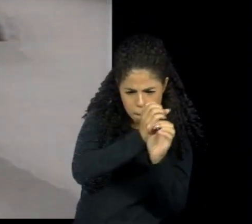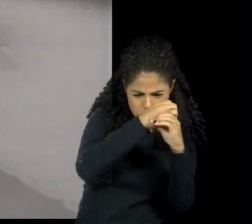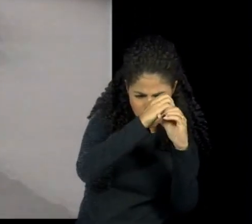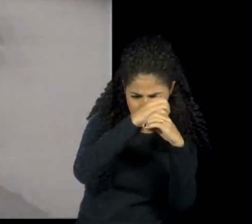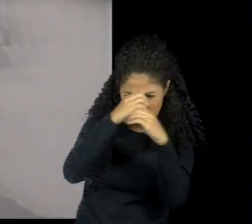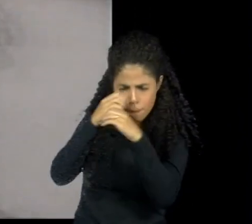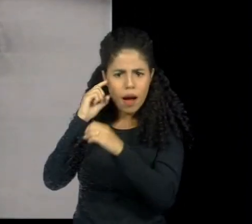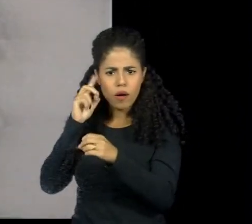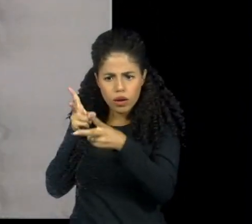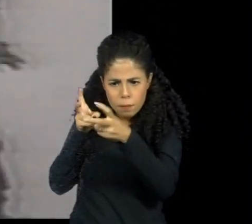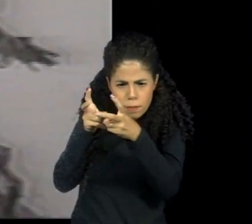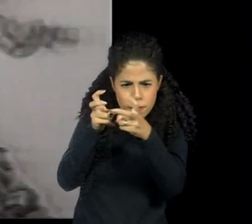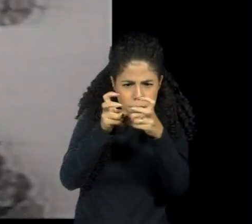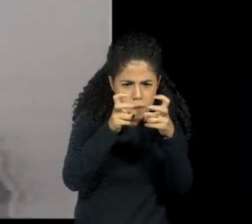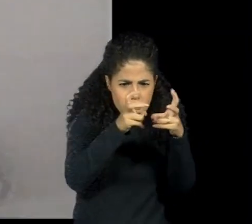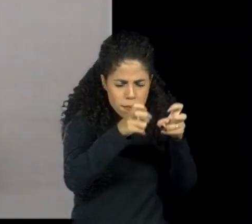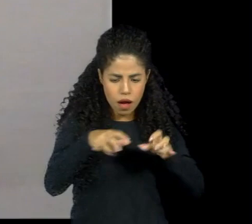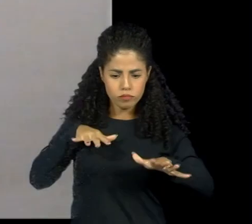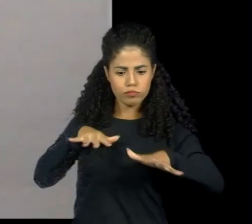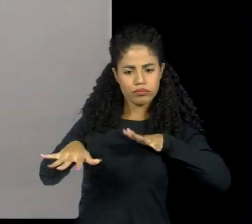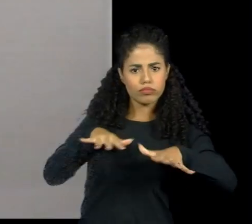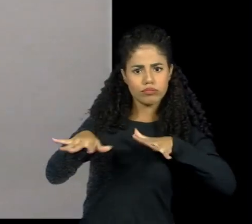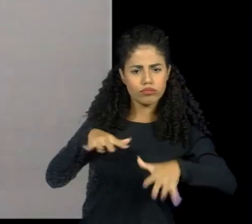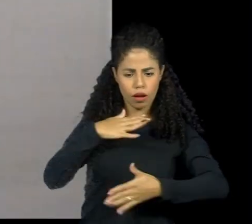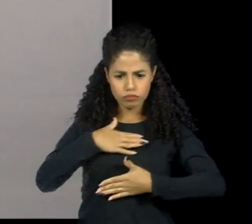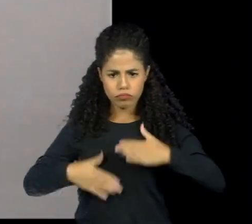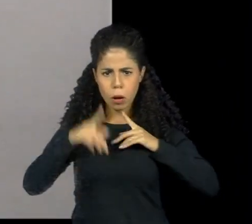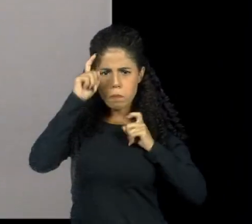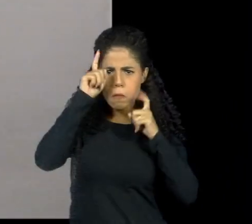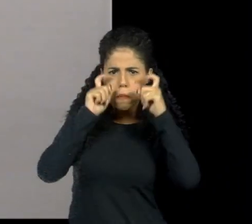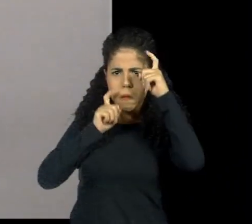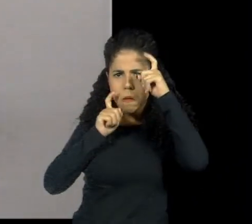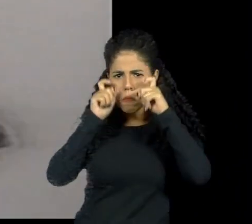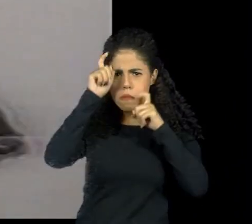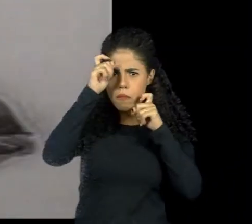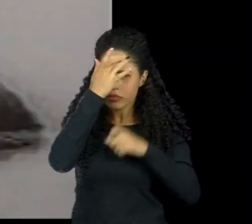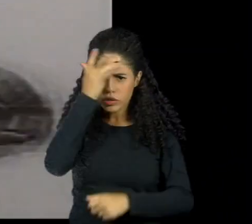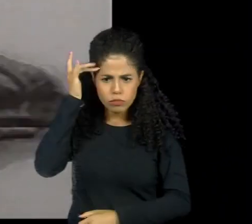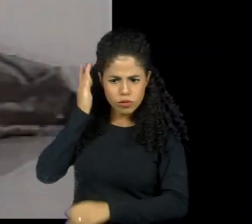os movimentos e expressões físicas dos seus pacientes.